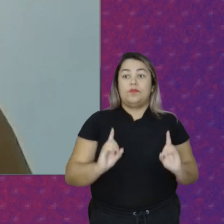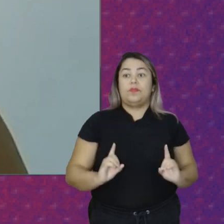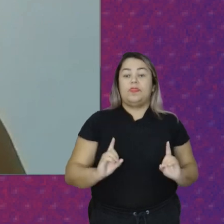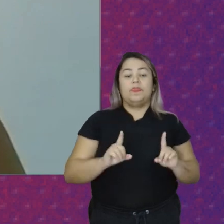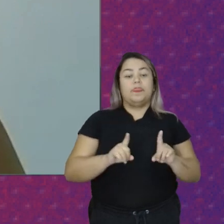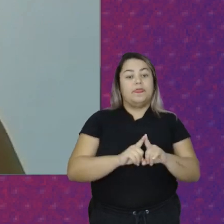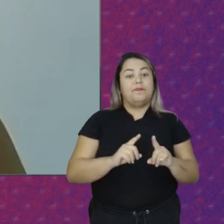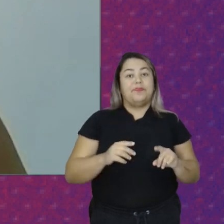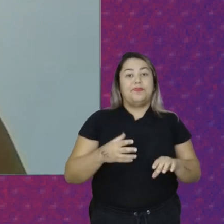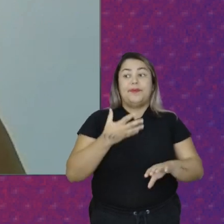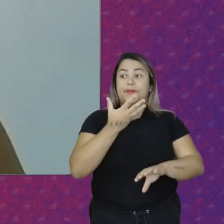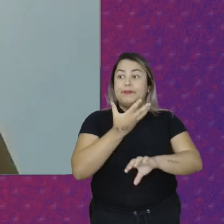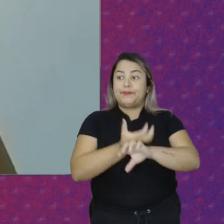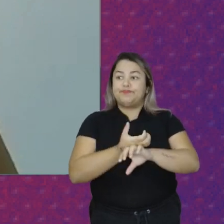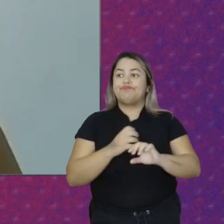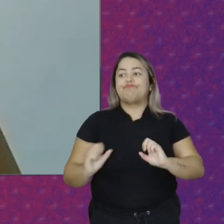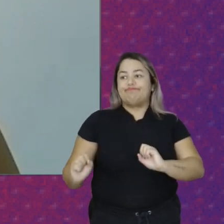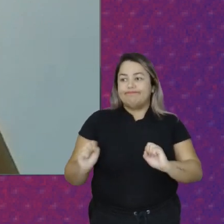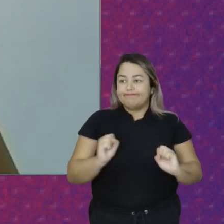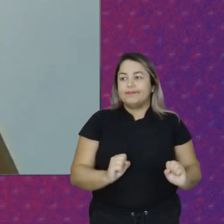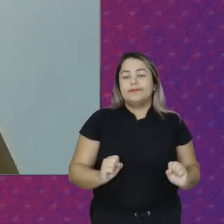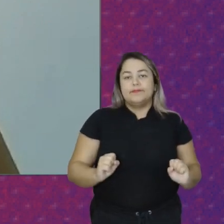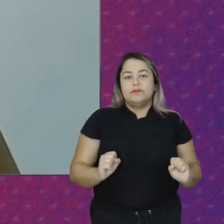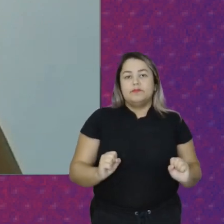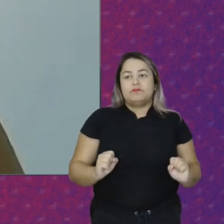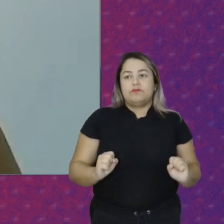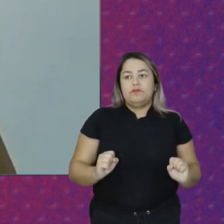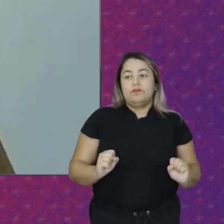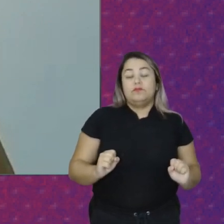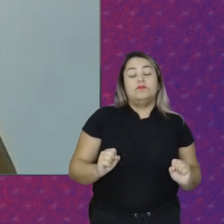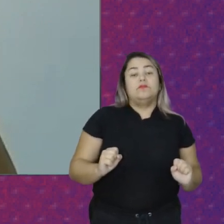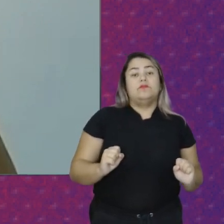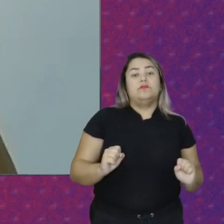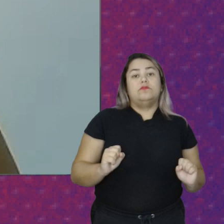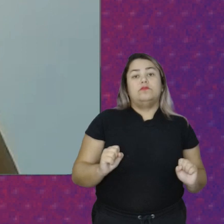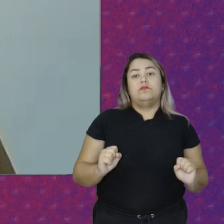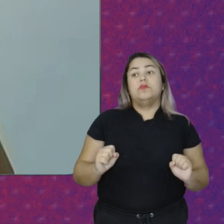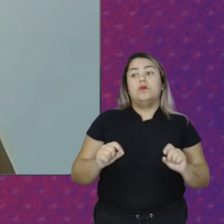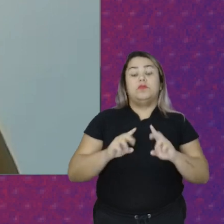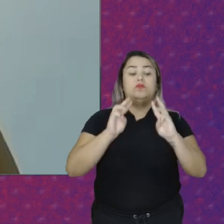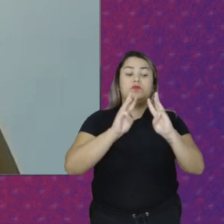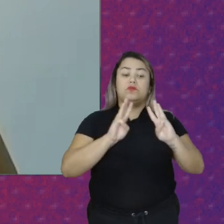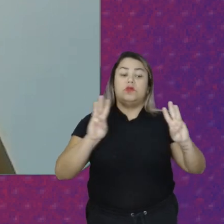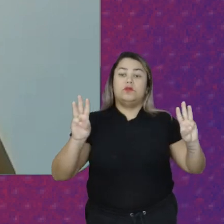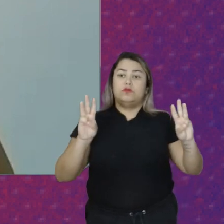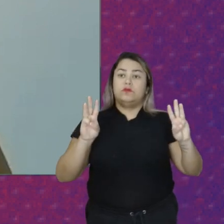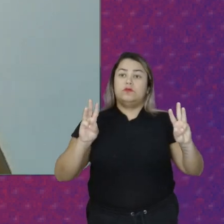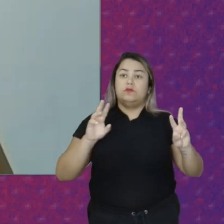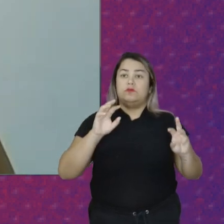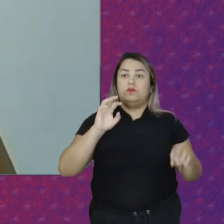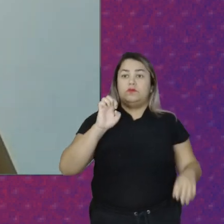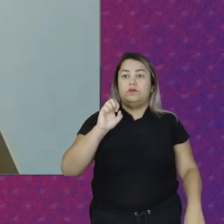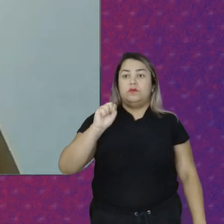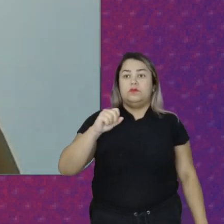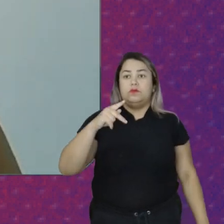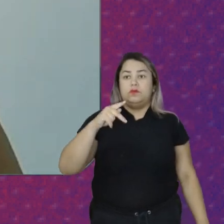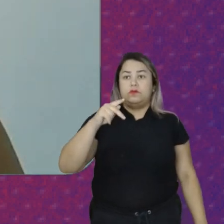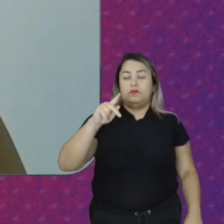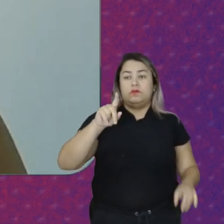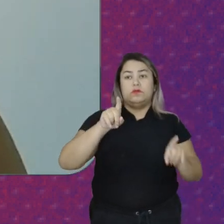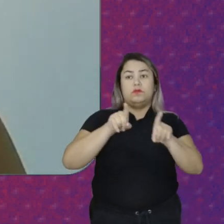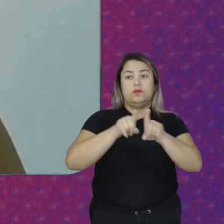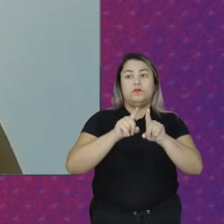Esses materiais podem ser obtidos por meio dos sites da ENSP, do Ministério dos Direitos